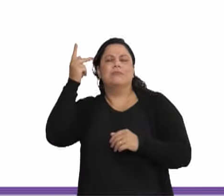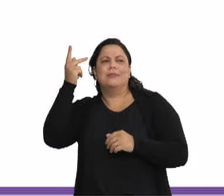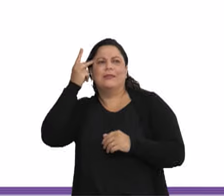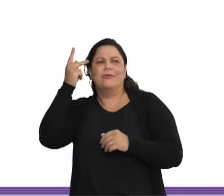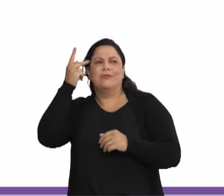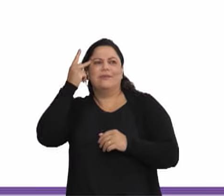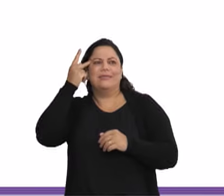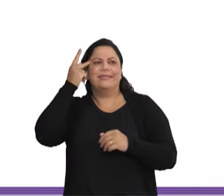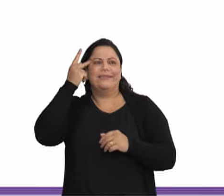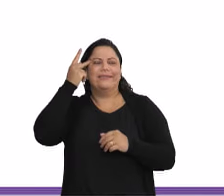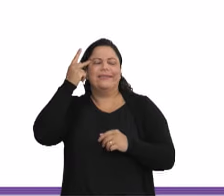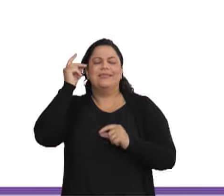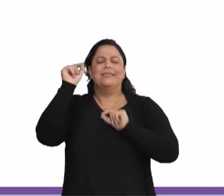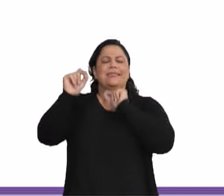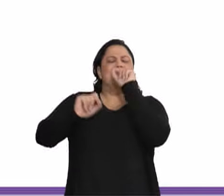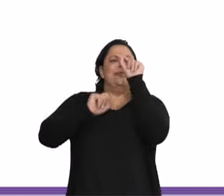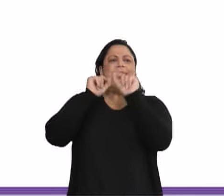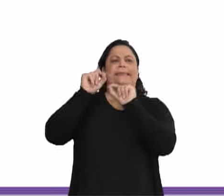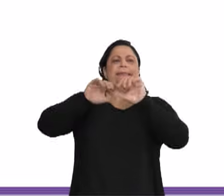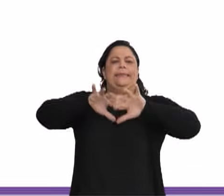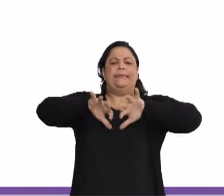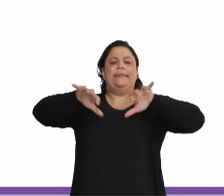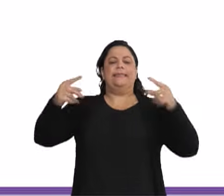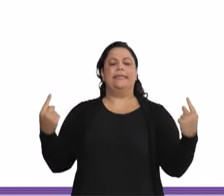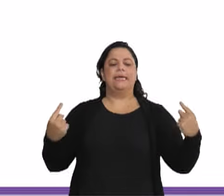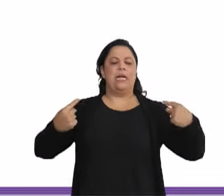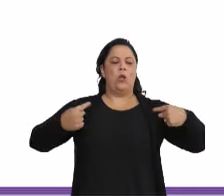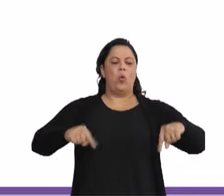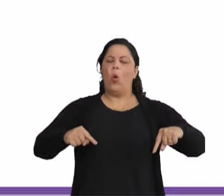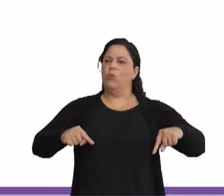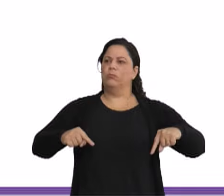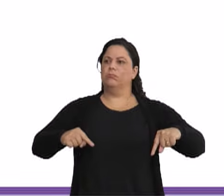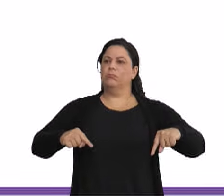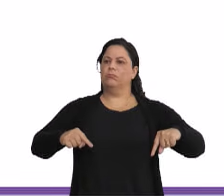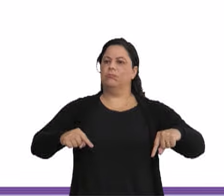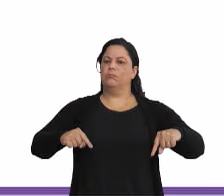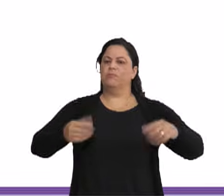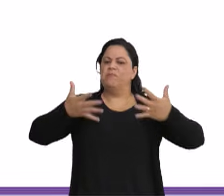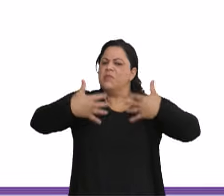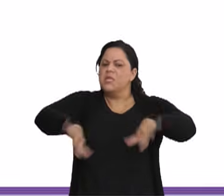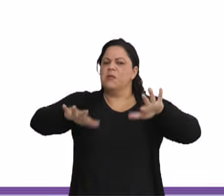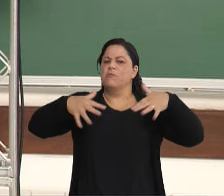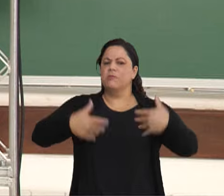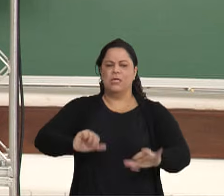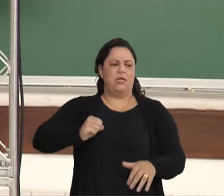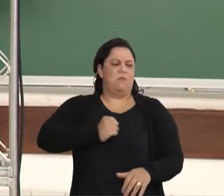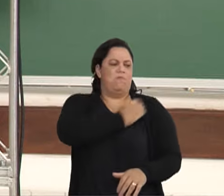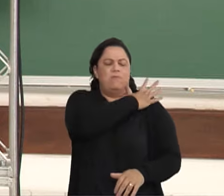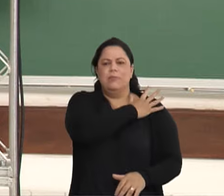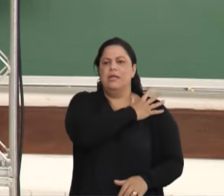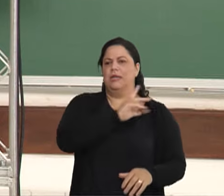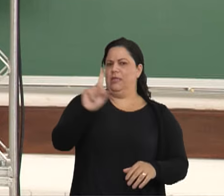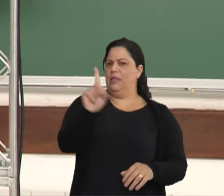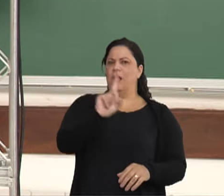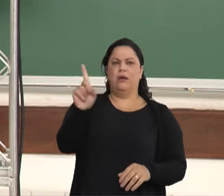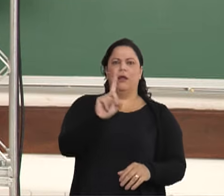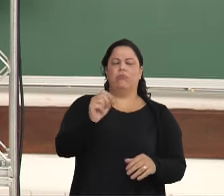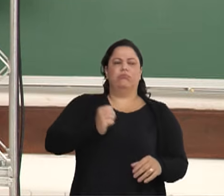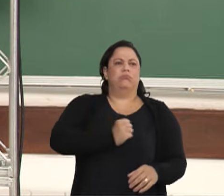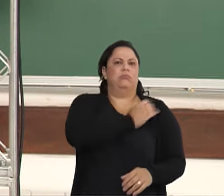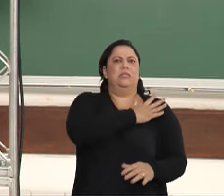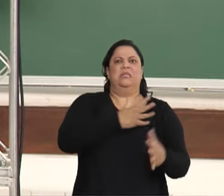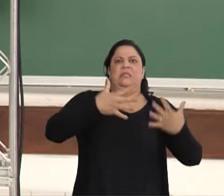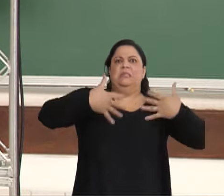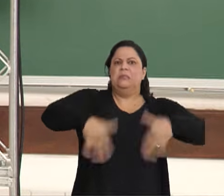e civil. Não queremos um militar, um tenente, qualquer desses, e queremos alguém que seja de São Paulo para